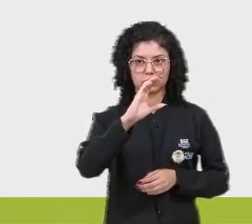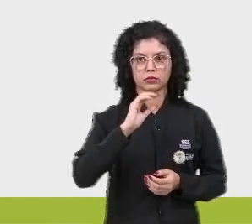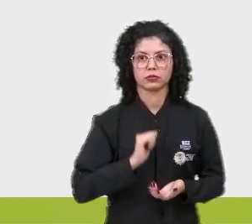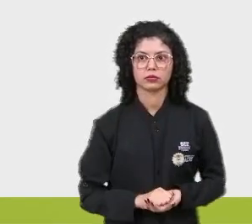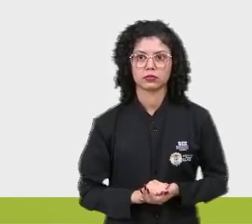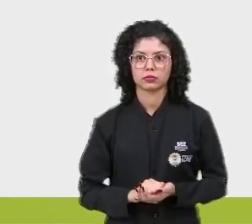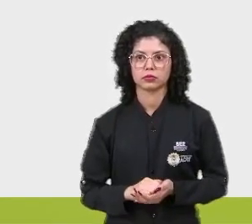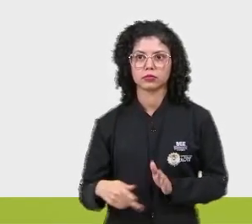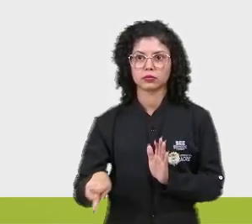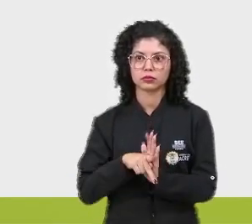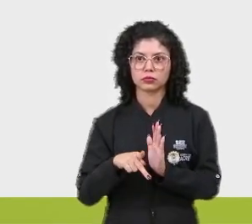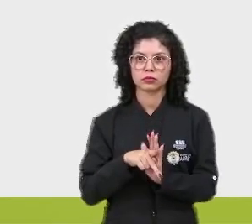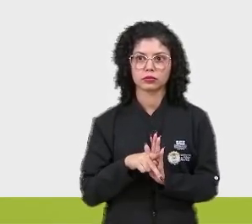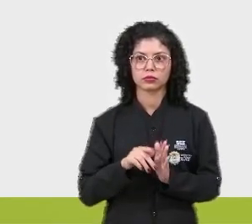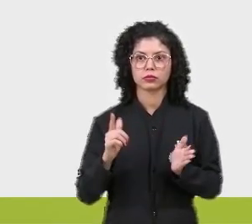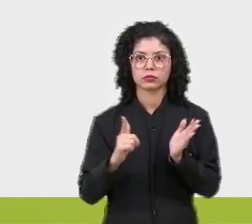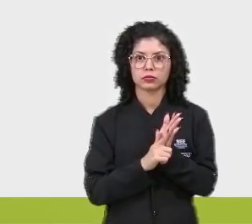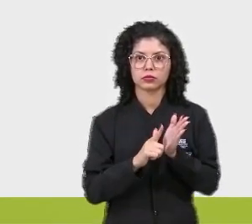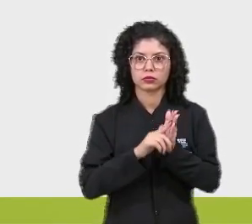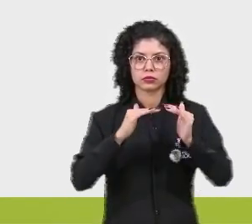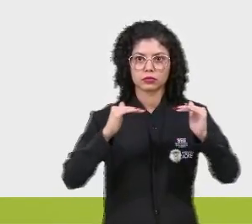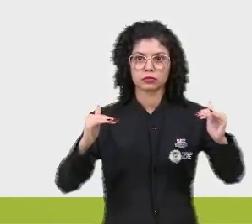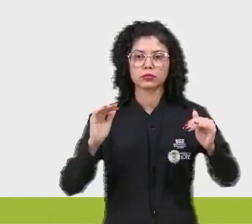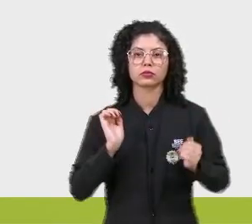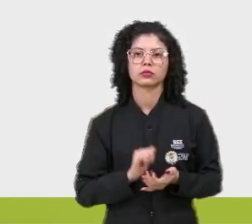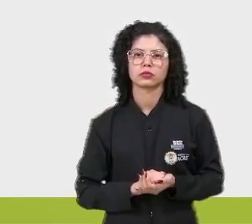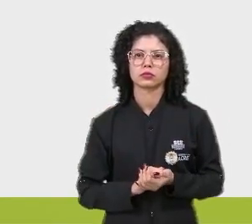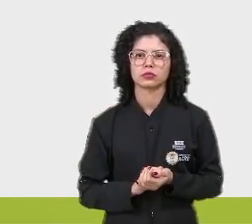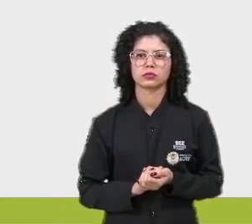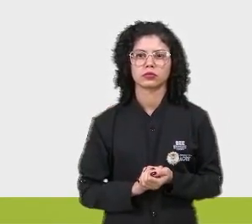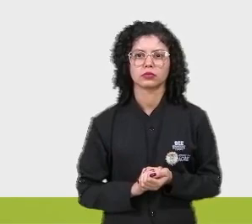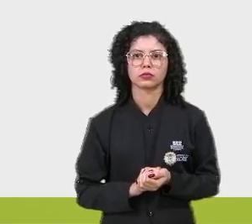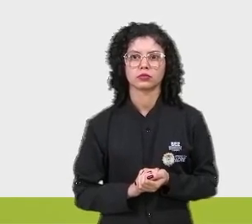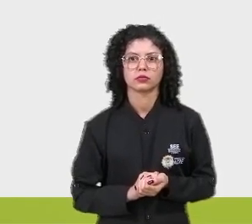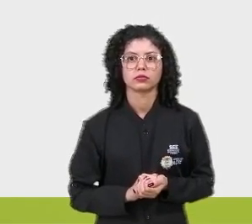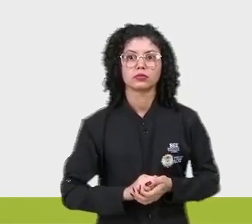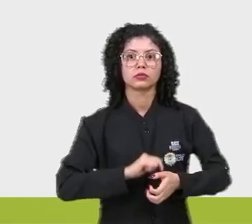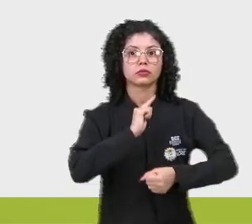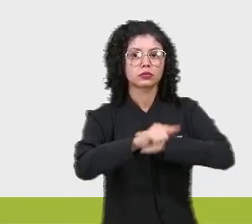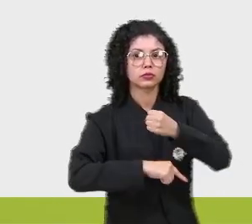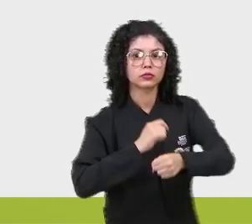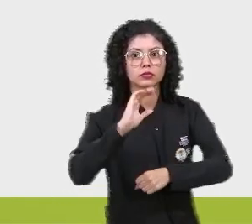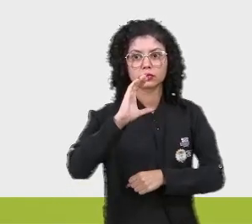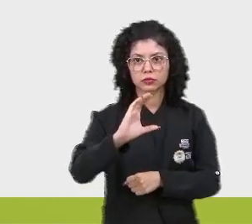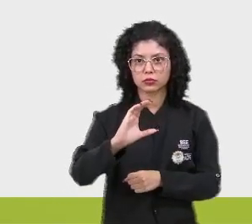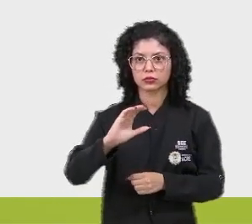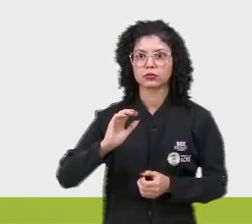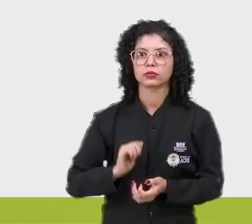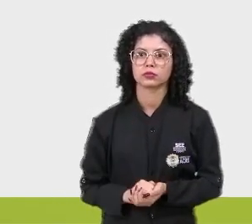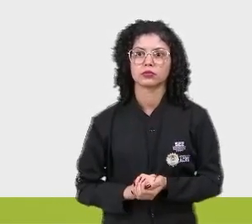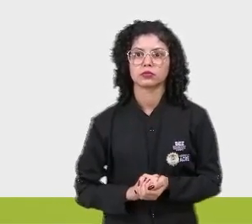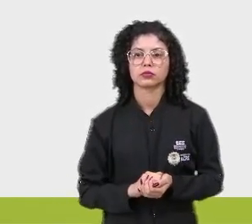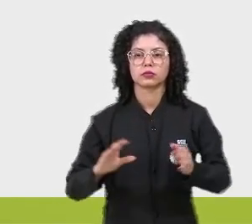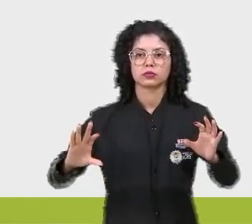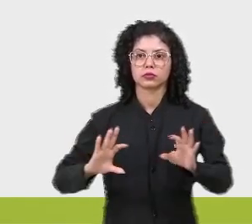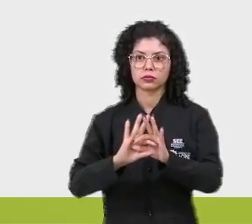carbono constituído por uma folha planar, que é um arranjo bidimensional, de átomos de